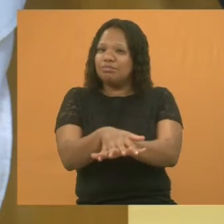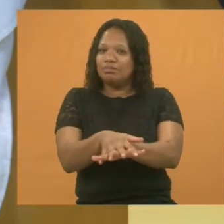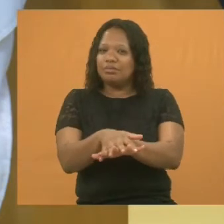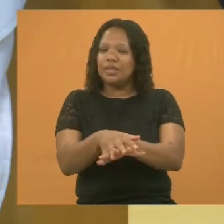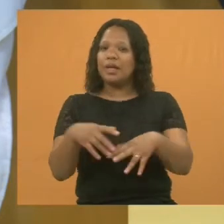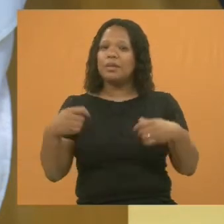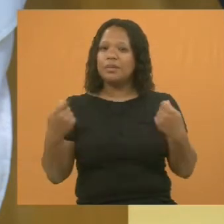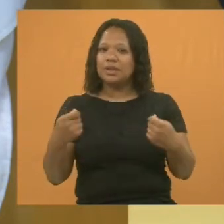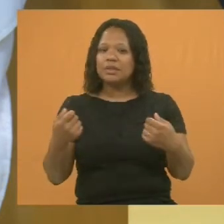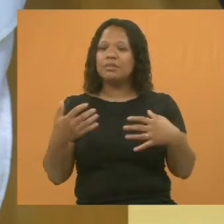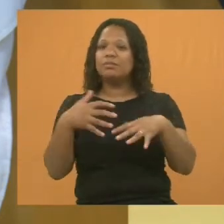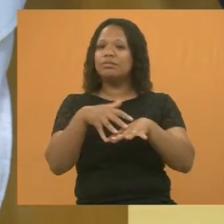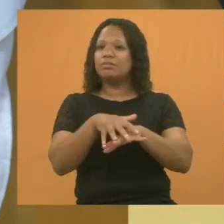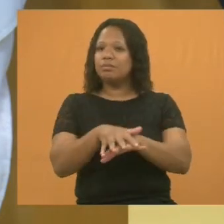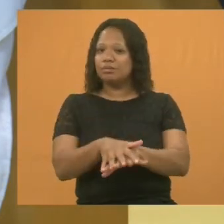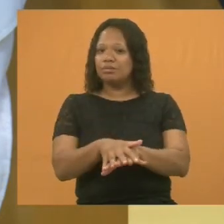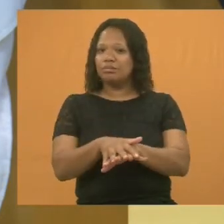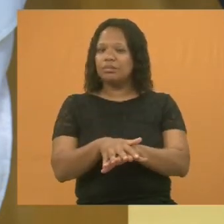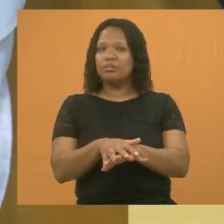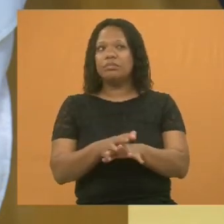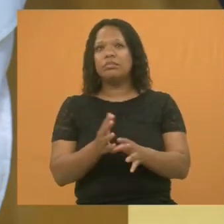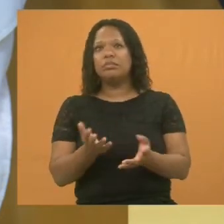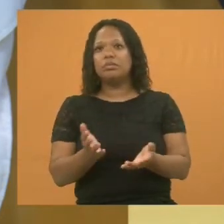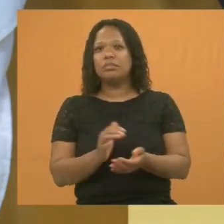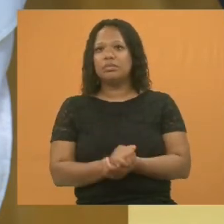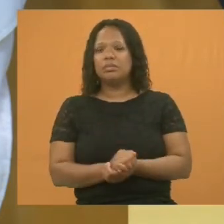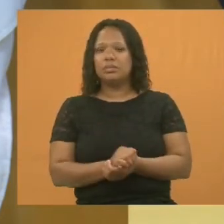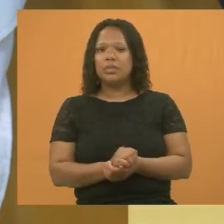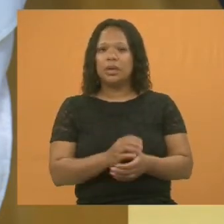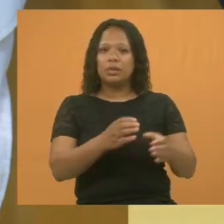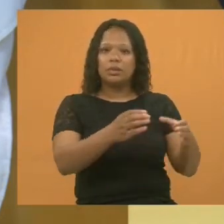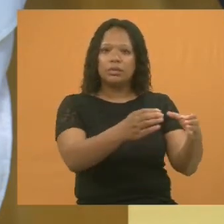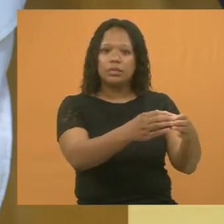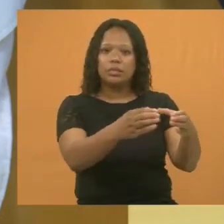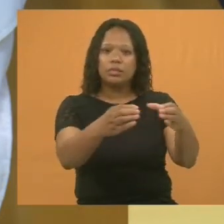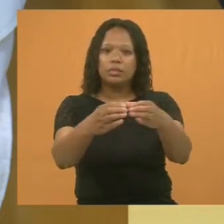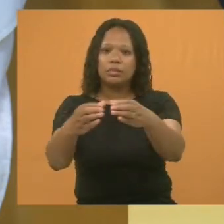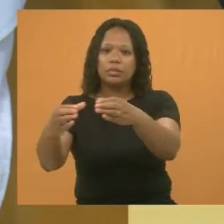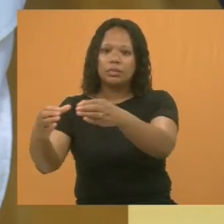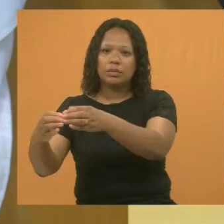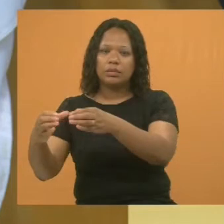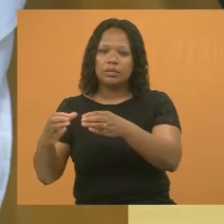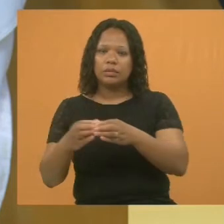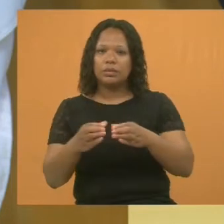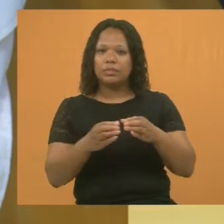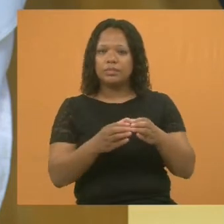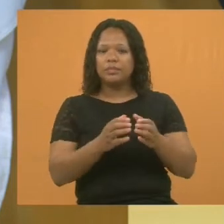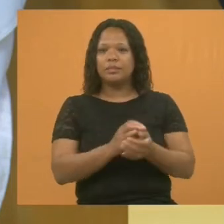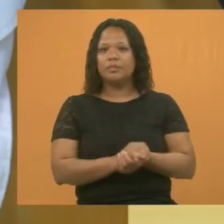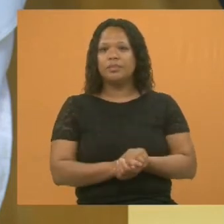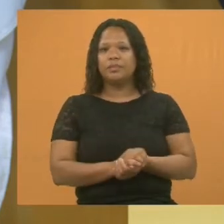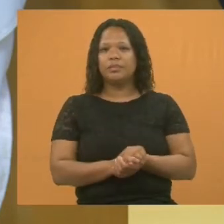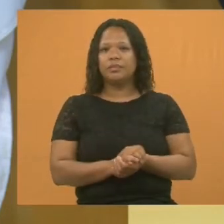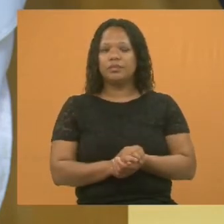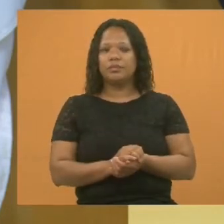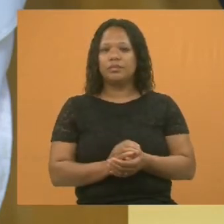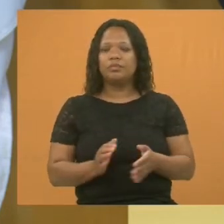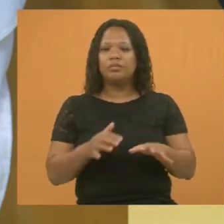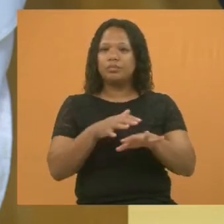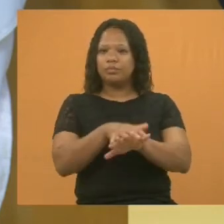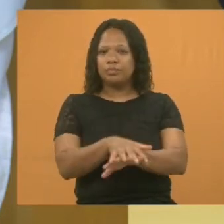preciso que ele seja um aspecto setorial do plano maior, que é o plano diretor.